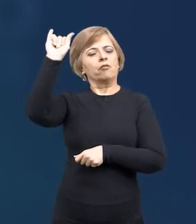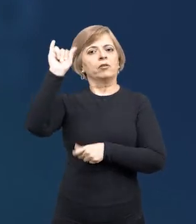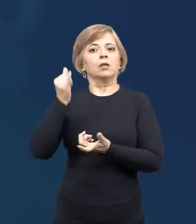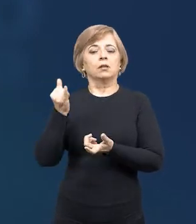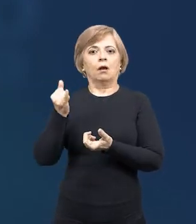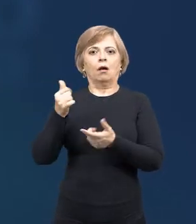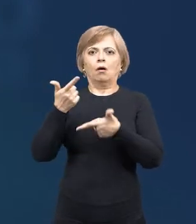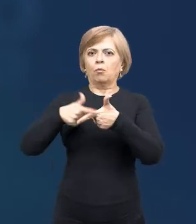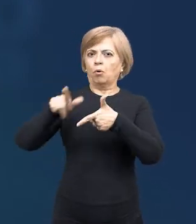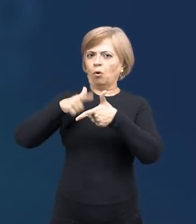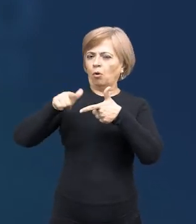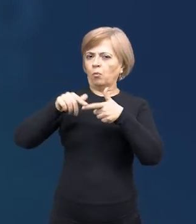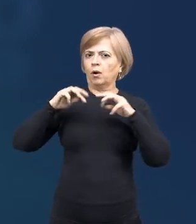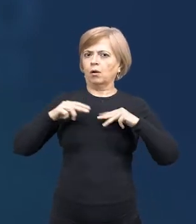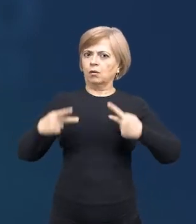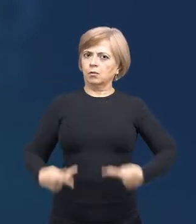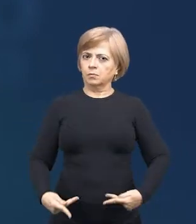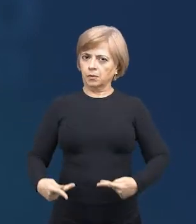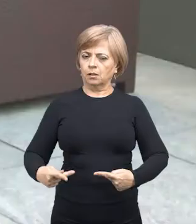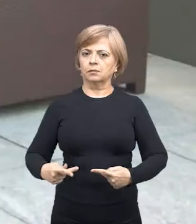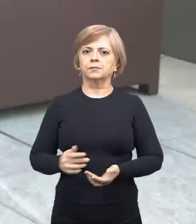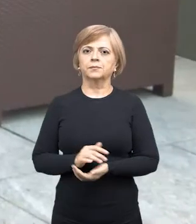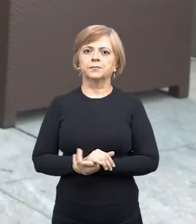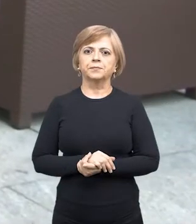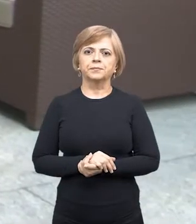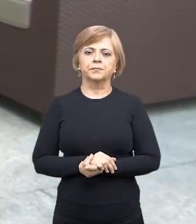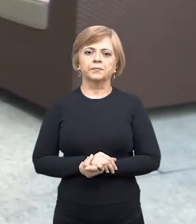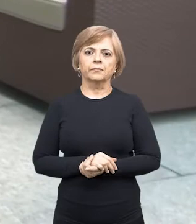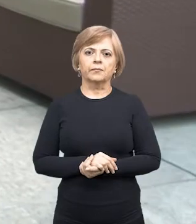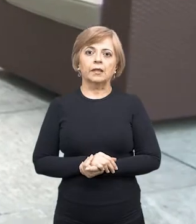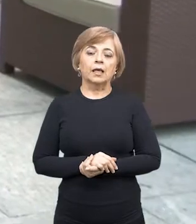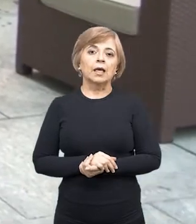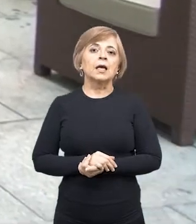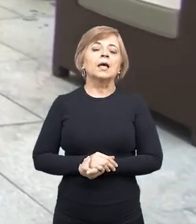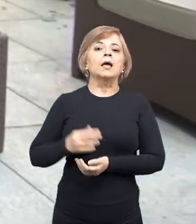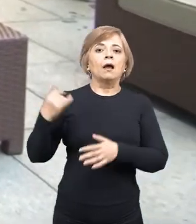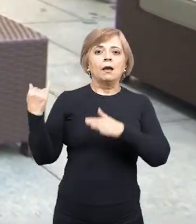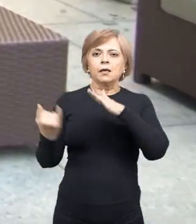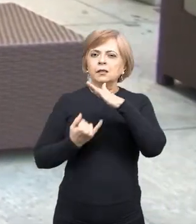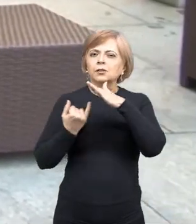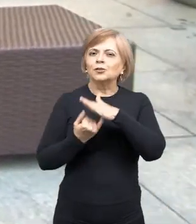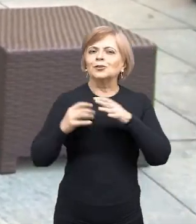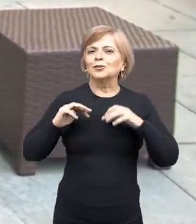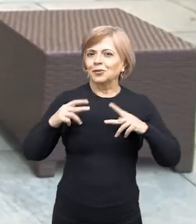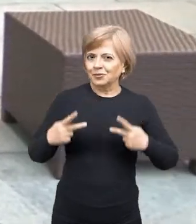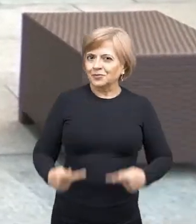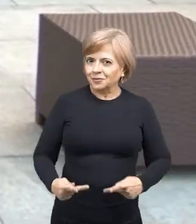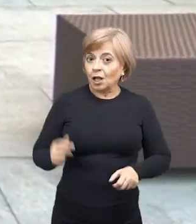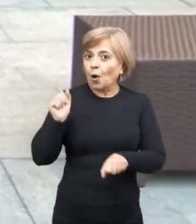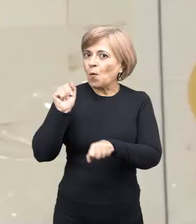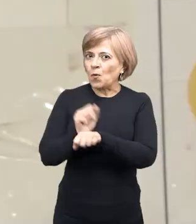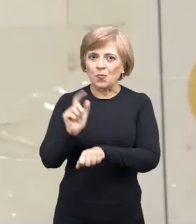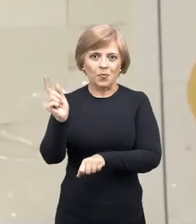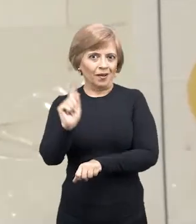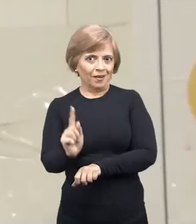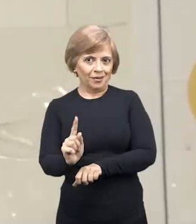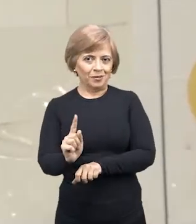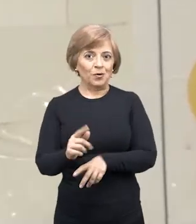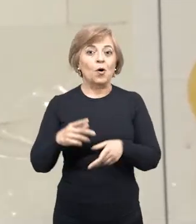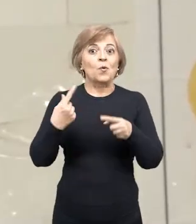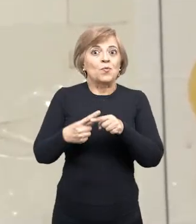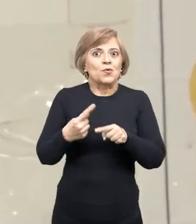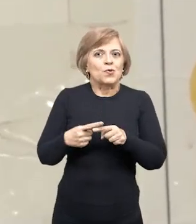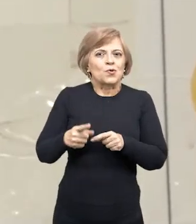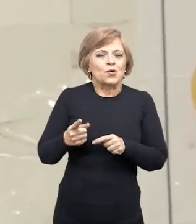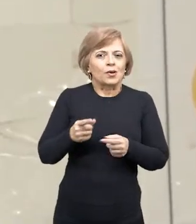pelo Ministério Público nesse processo de retomada. A instituição, que não parou em nenhum momento durante o período de